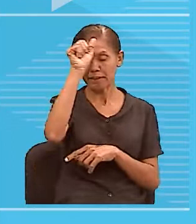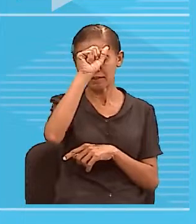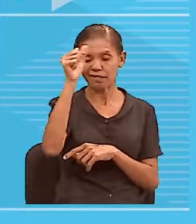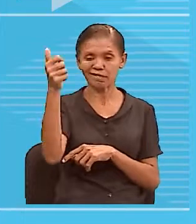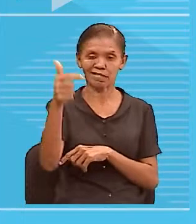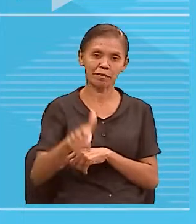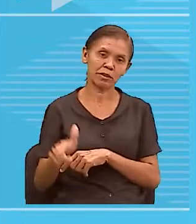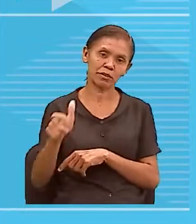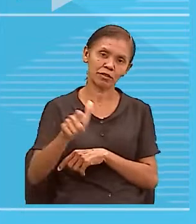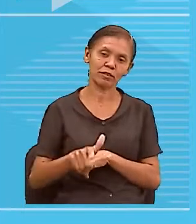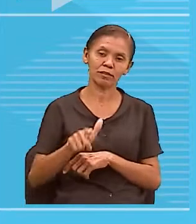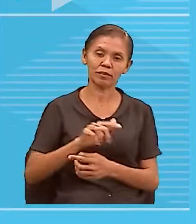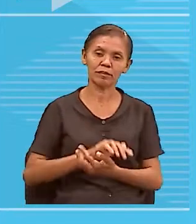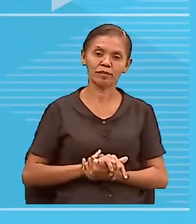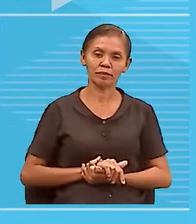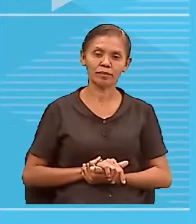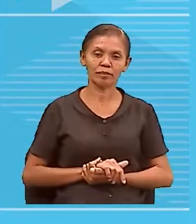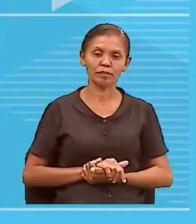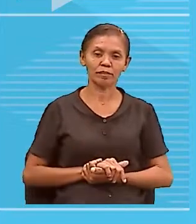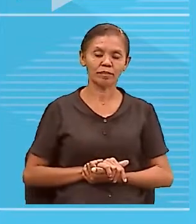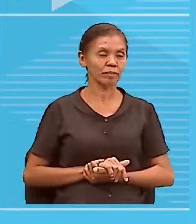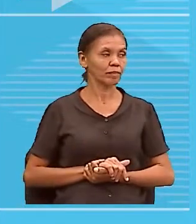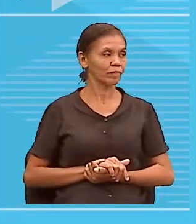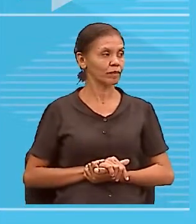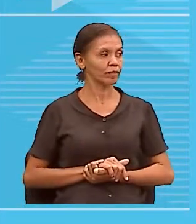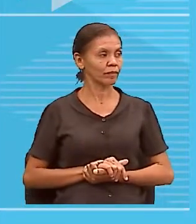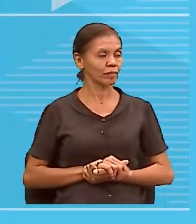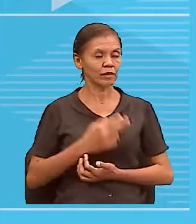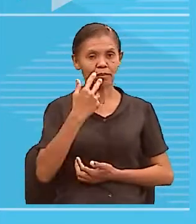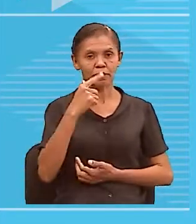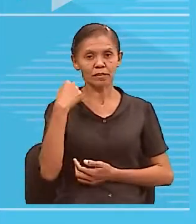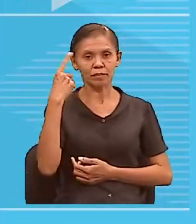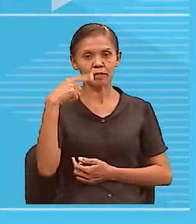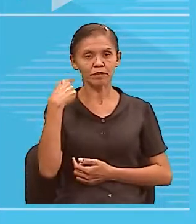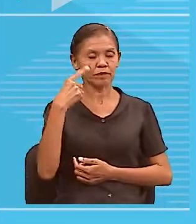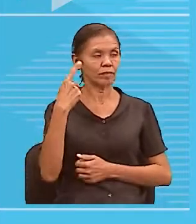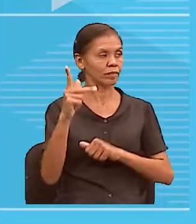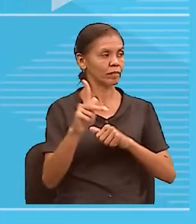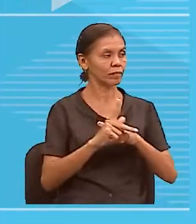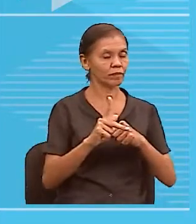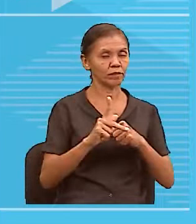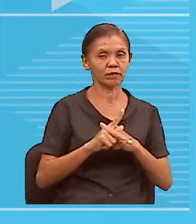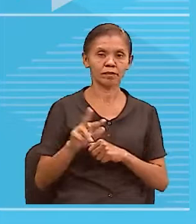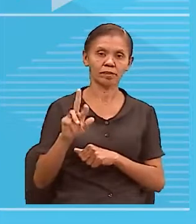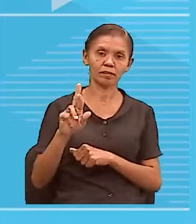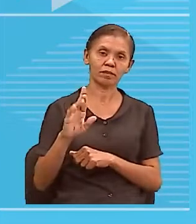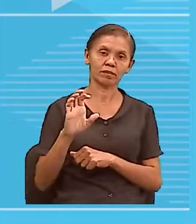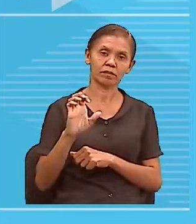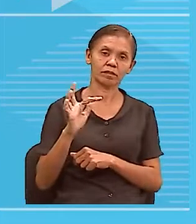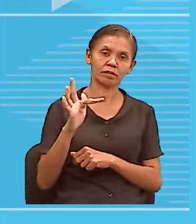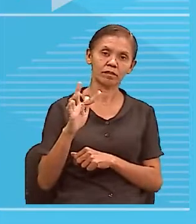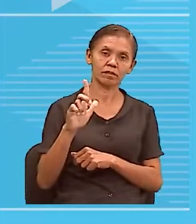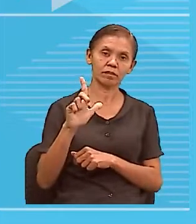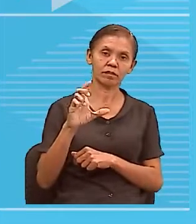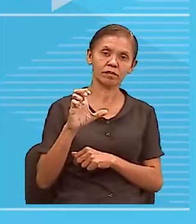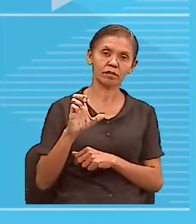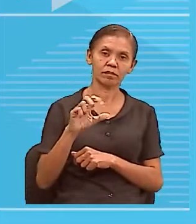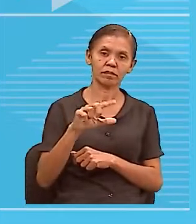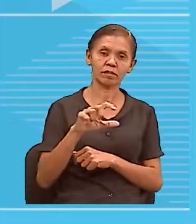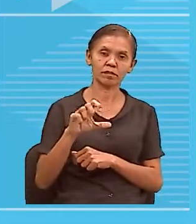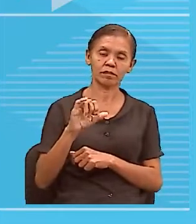né e em espanhol pronome reflexivo pronome